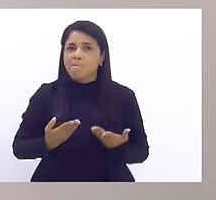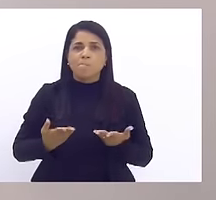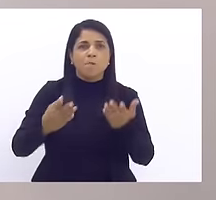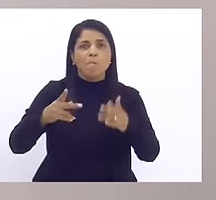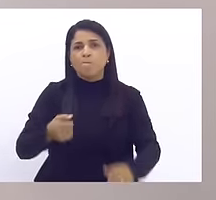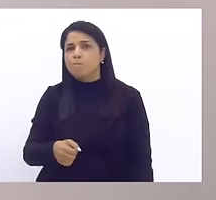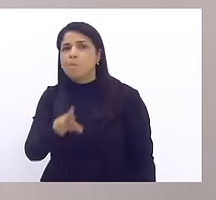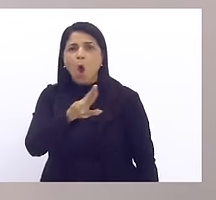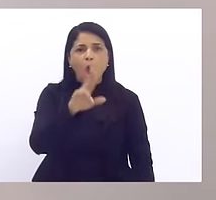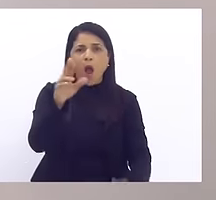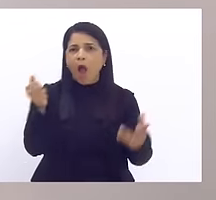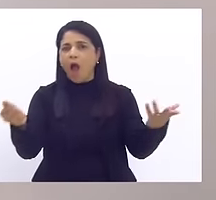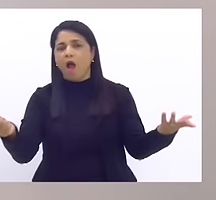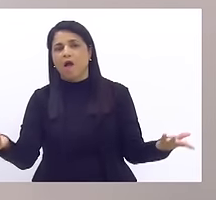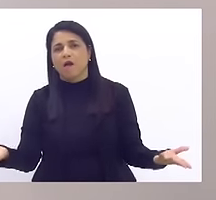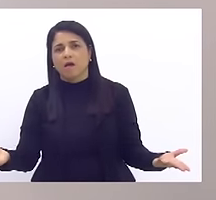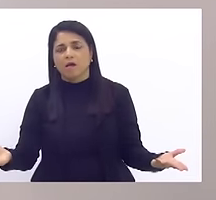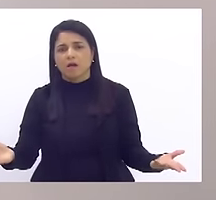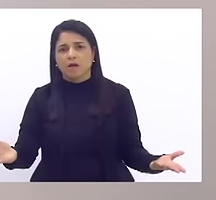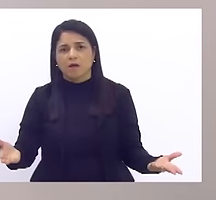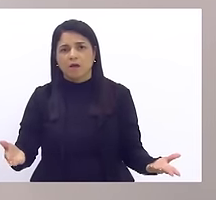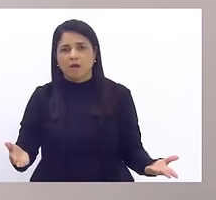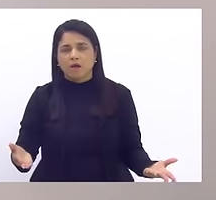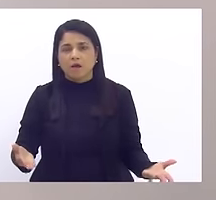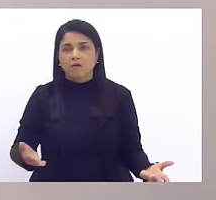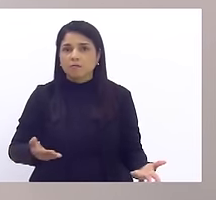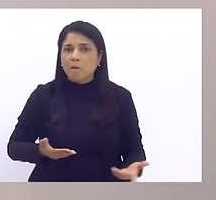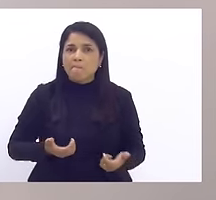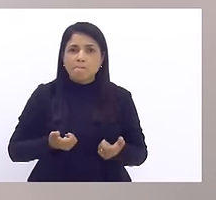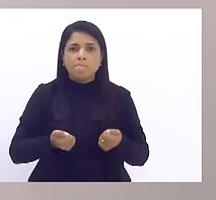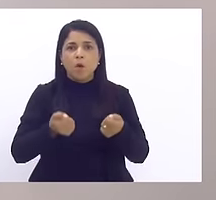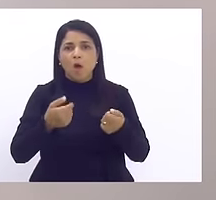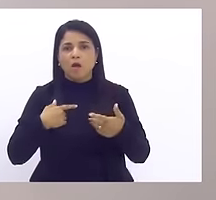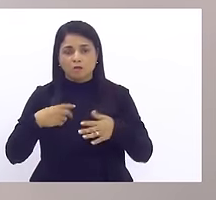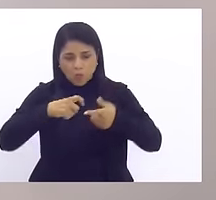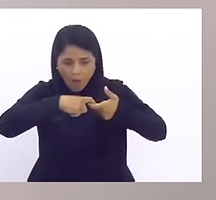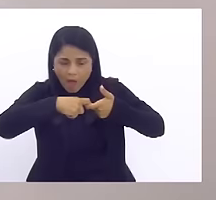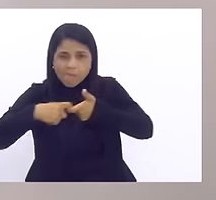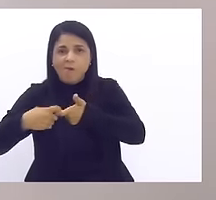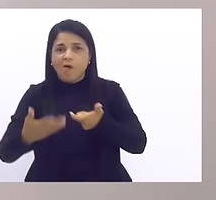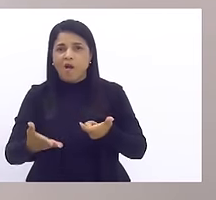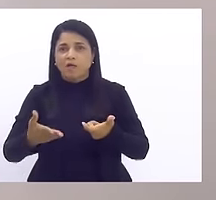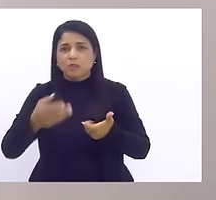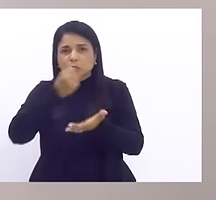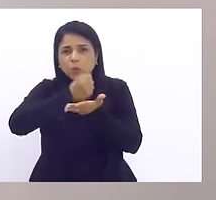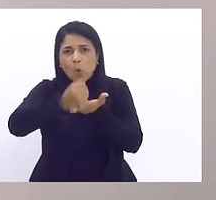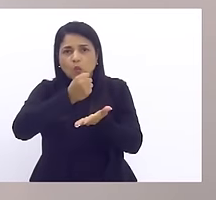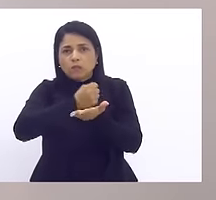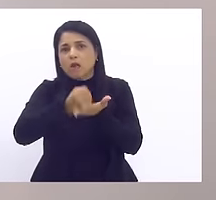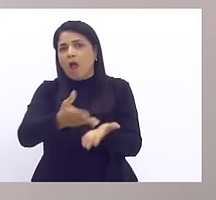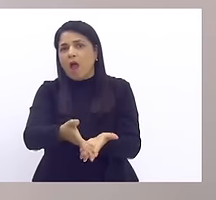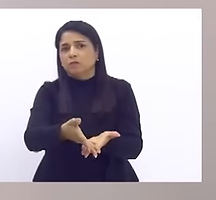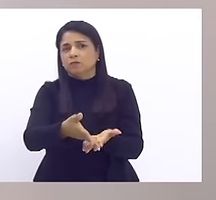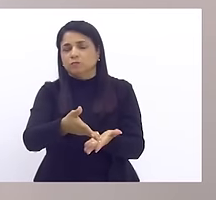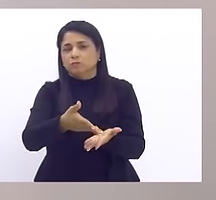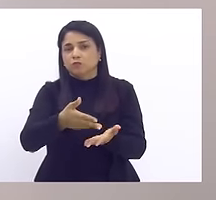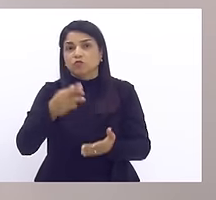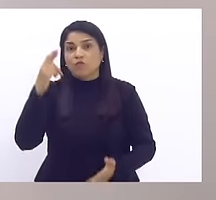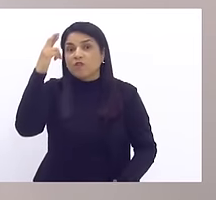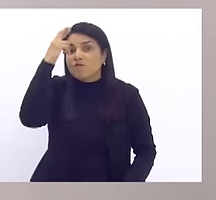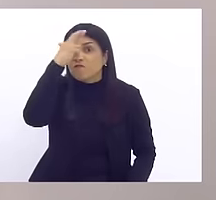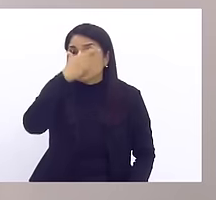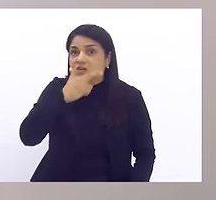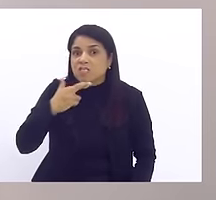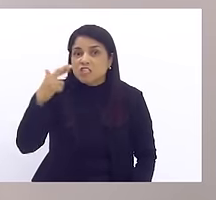na rua não tem transporte irregular não cara eu tô falando eu tô falando do reboque é utilizado para o teu contrato falando sobre fiscalização do